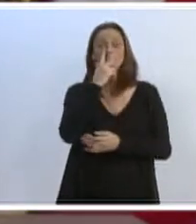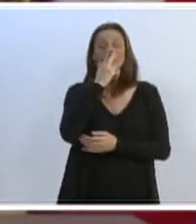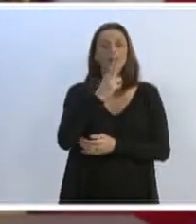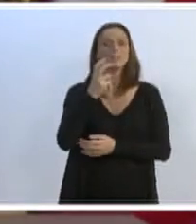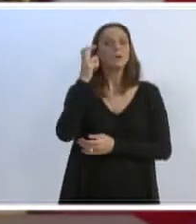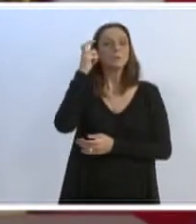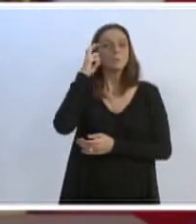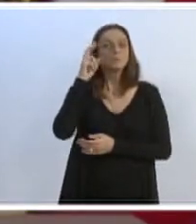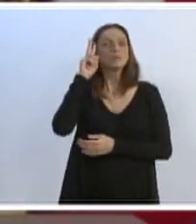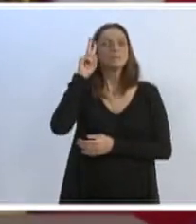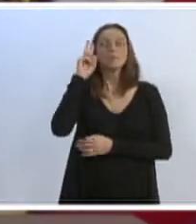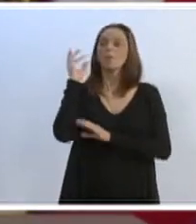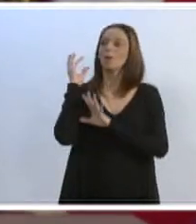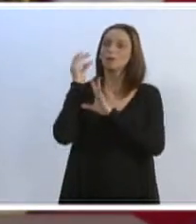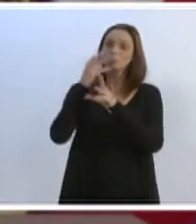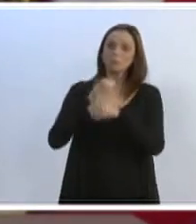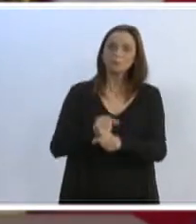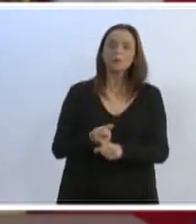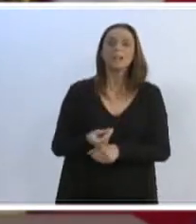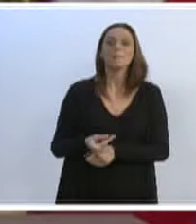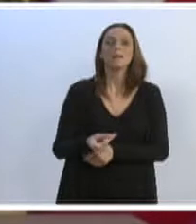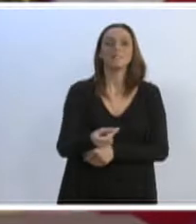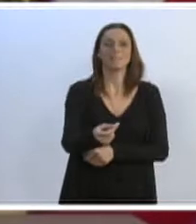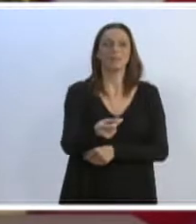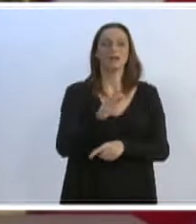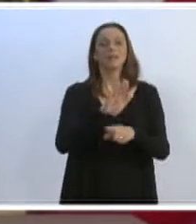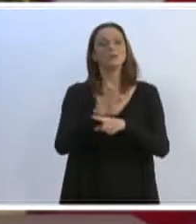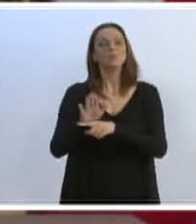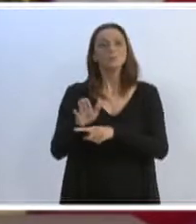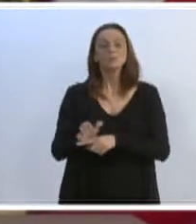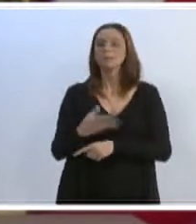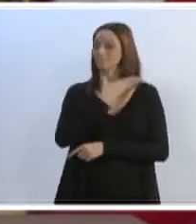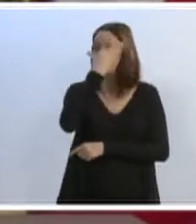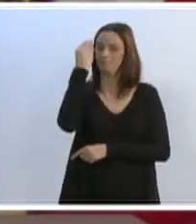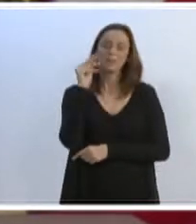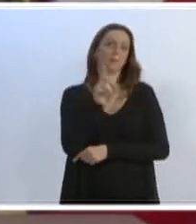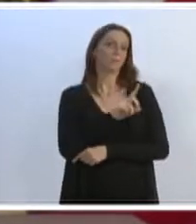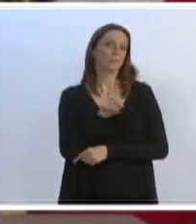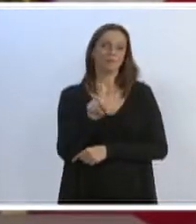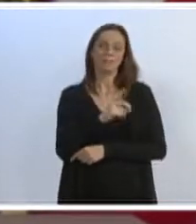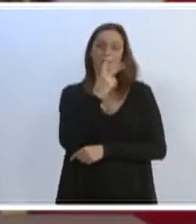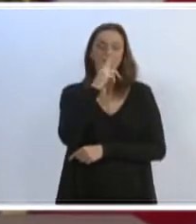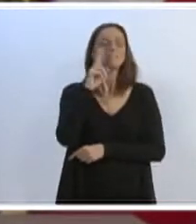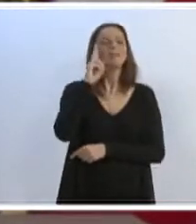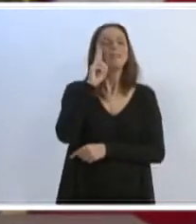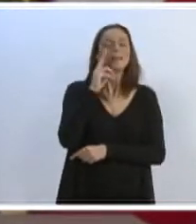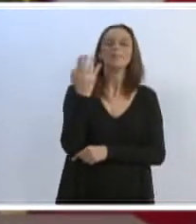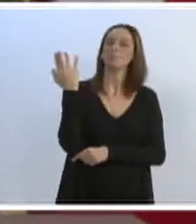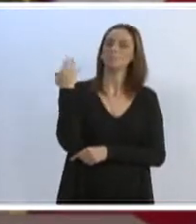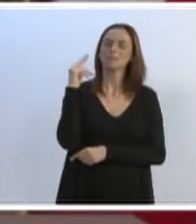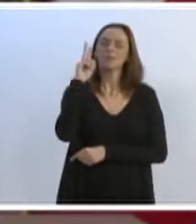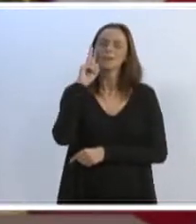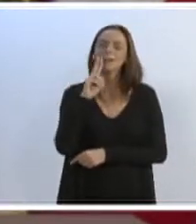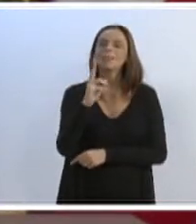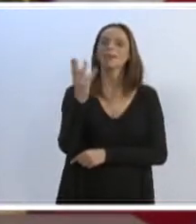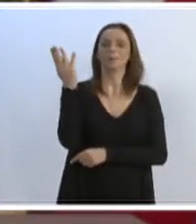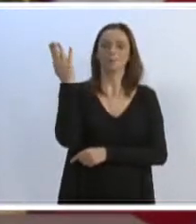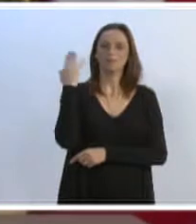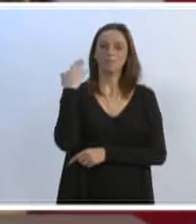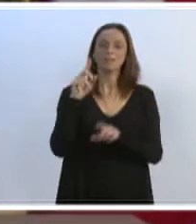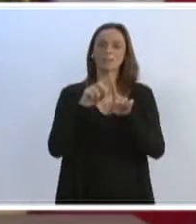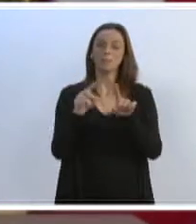público, entre o poder privado. Hoje, e fruto dessa credibilidade, desse respeito, que a cidade de